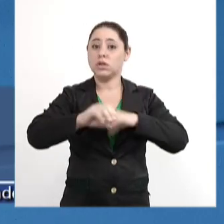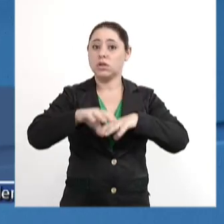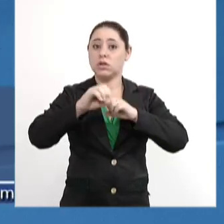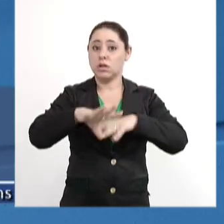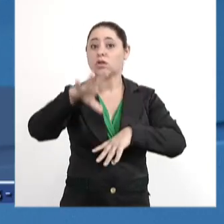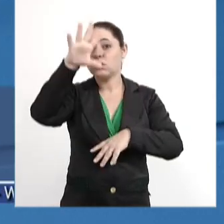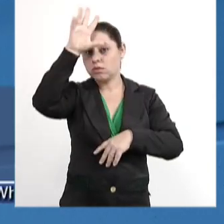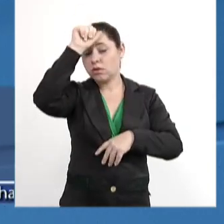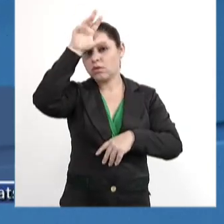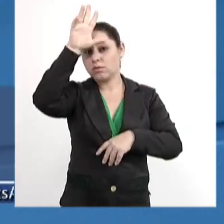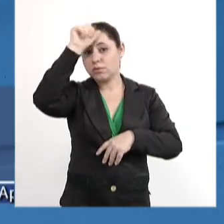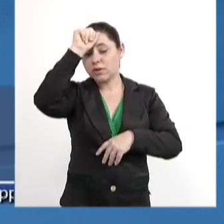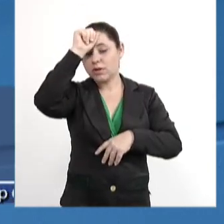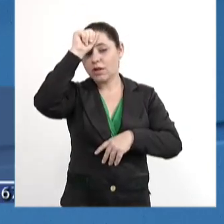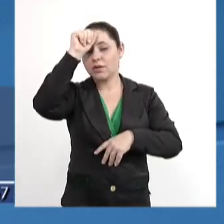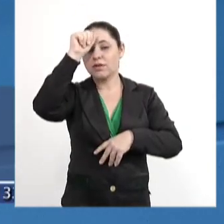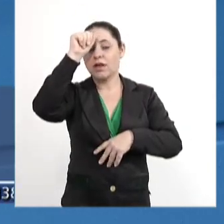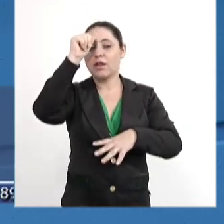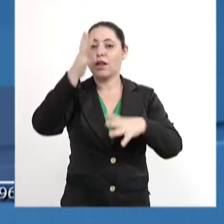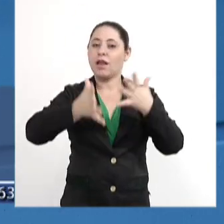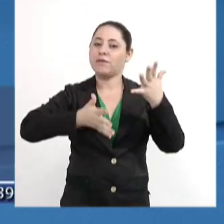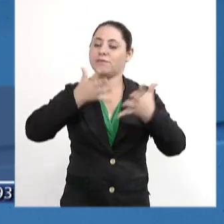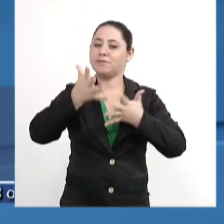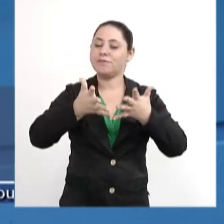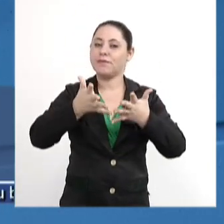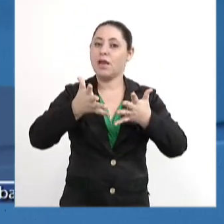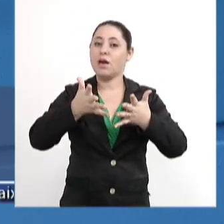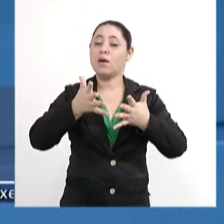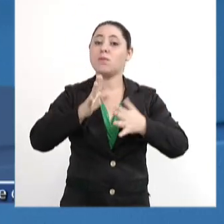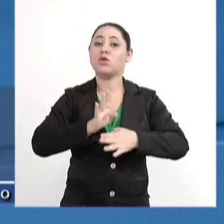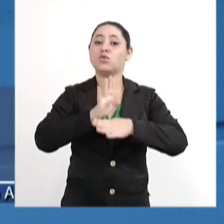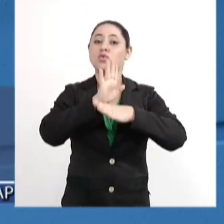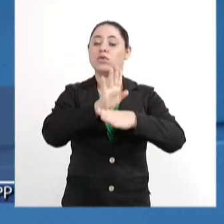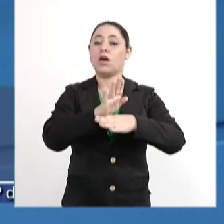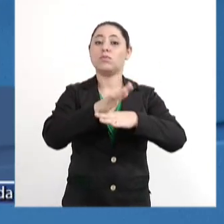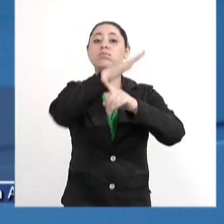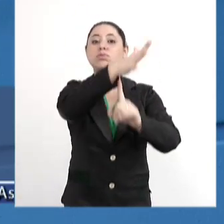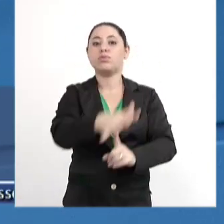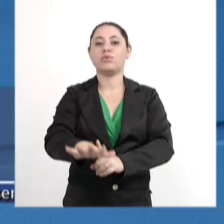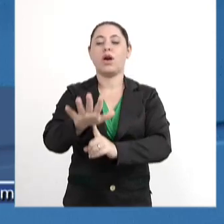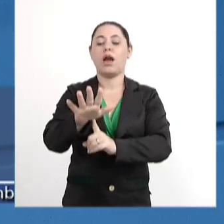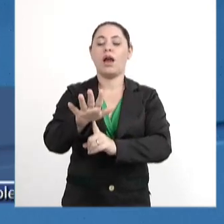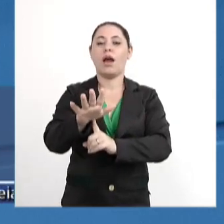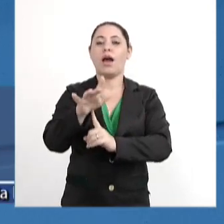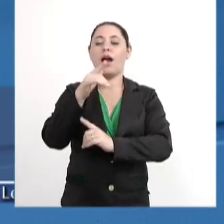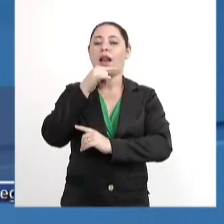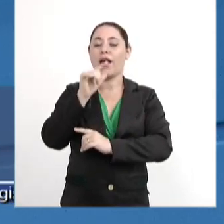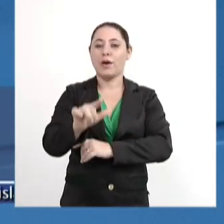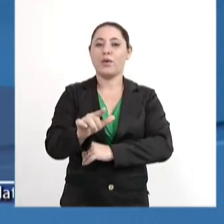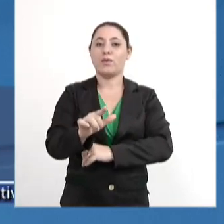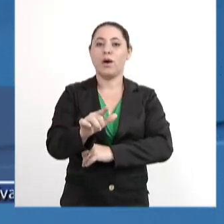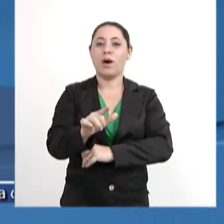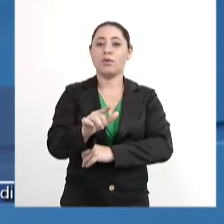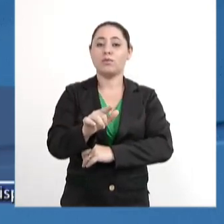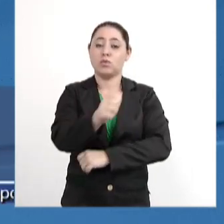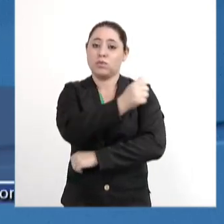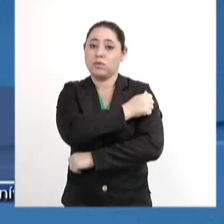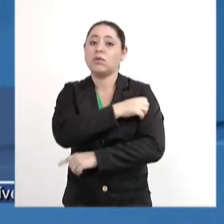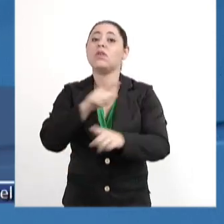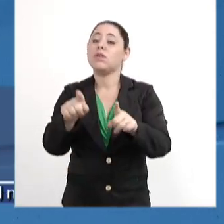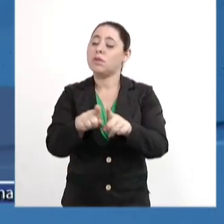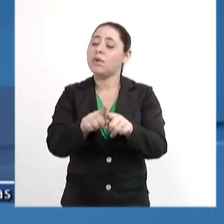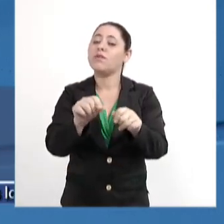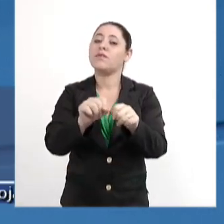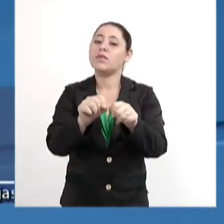o aprendizado da língua brasileira de sinais, para propiciar a difusão dessa linguagem entre os estudantes e, dessa forma, gerar